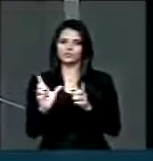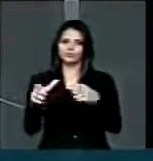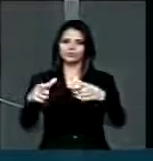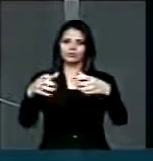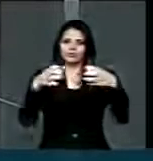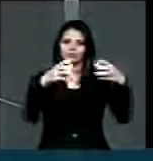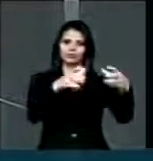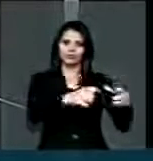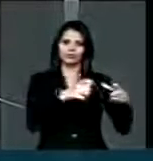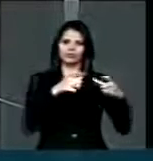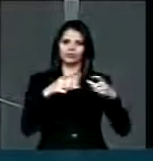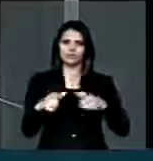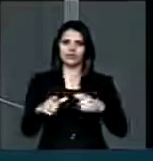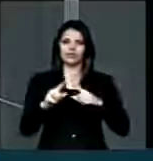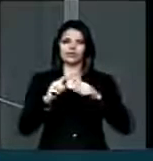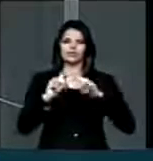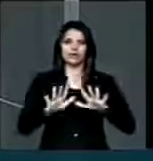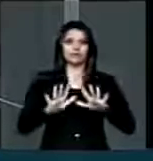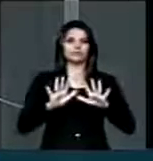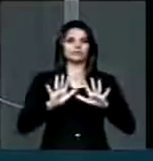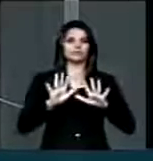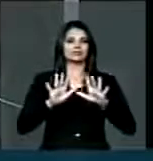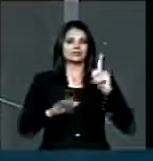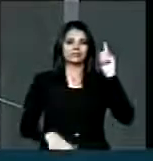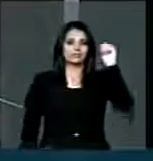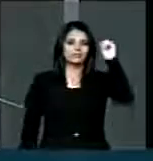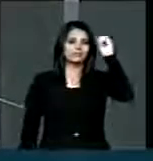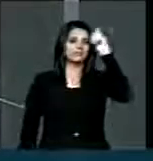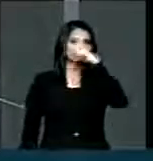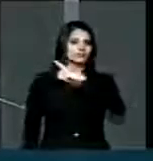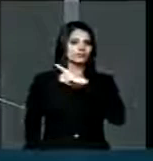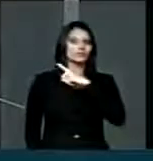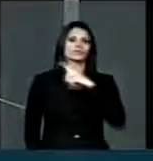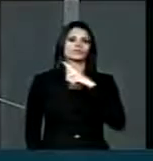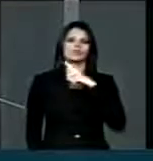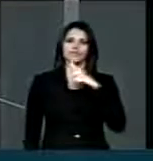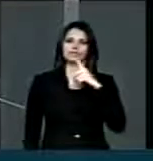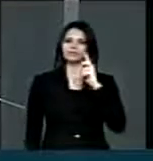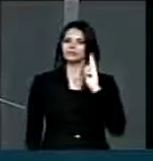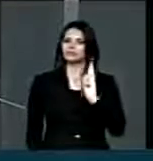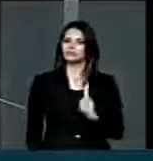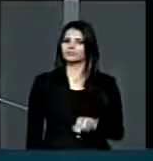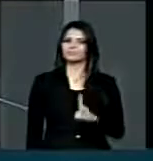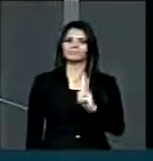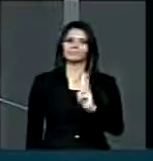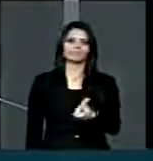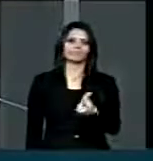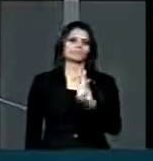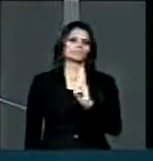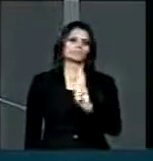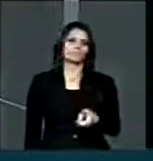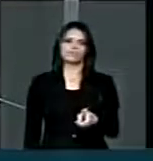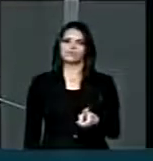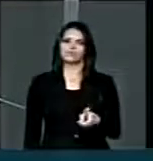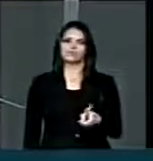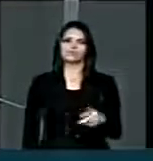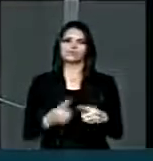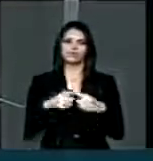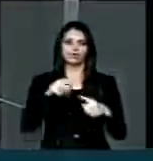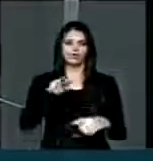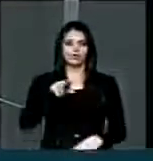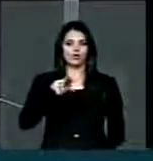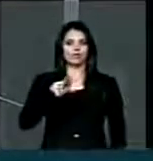setores, mas as dificuldades porque passam os nossos